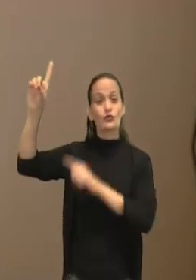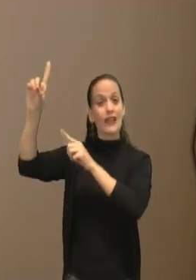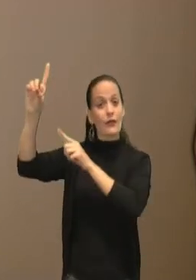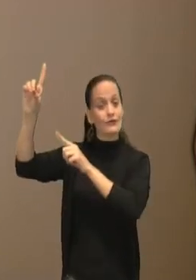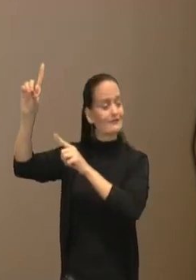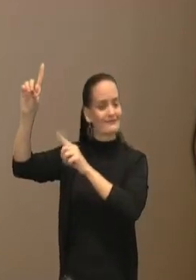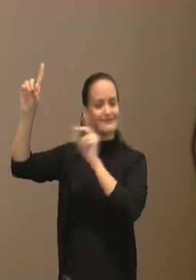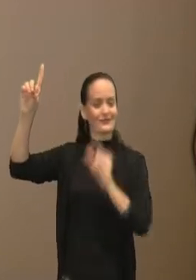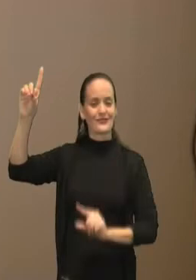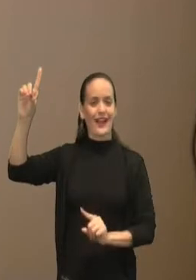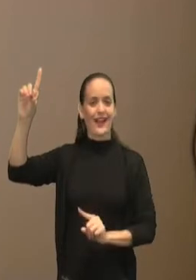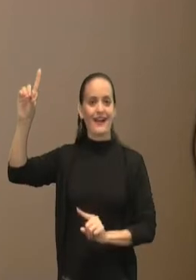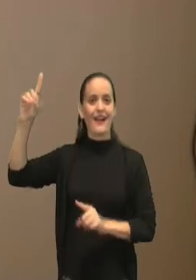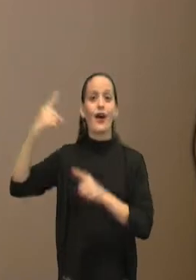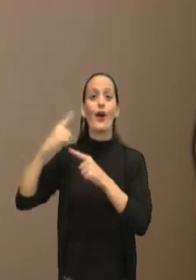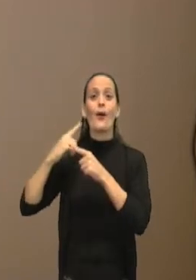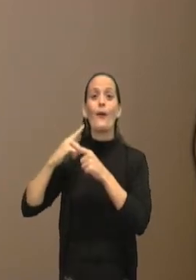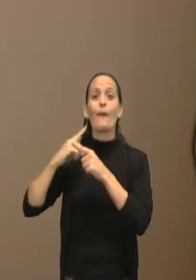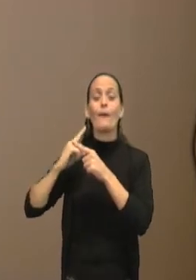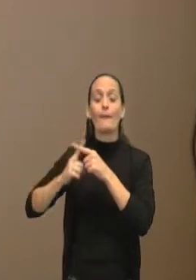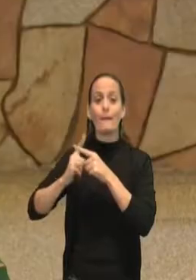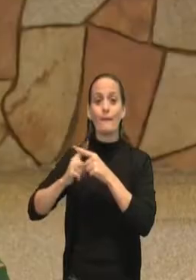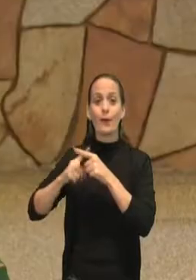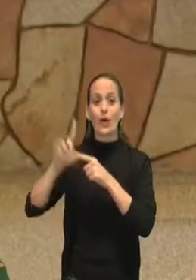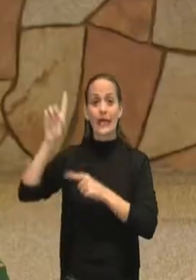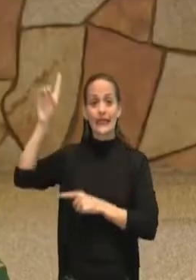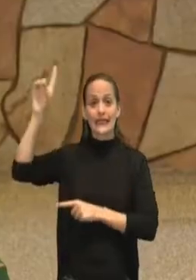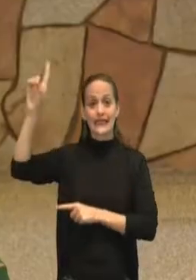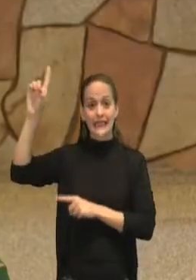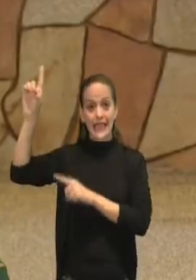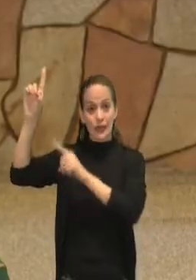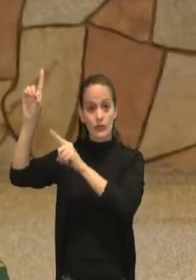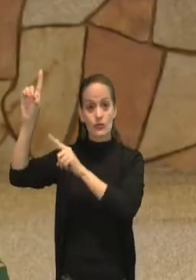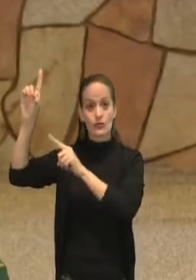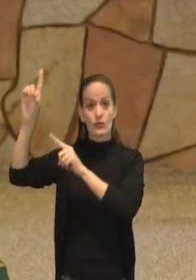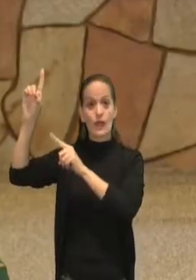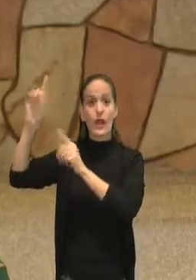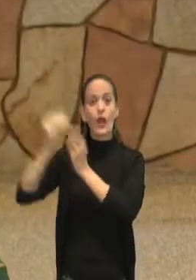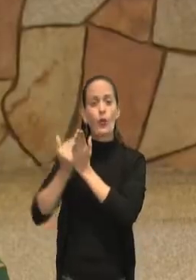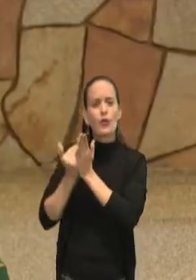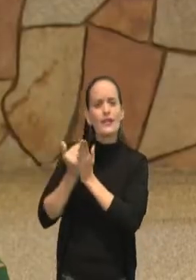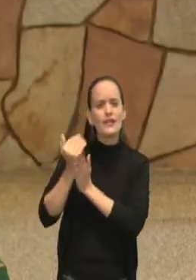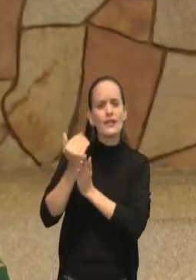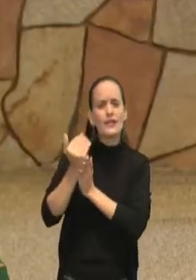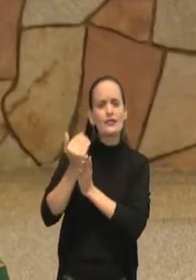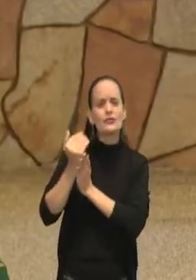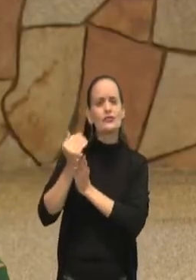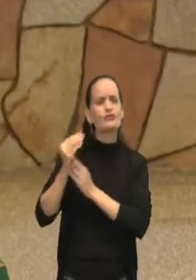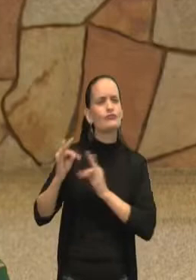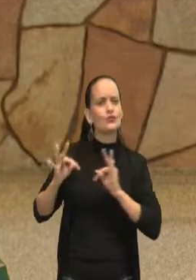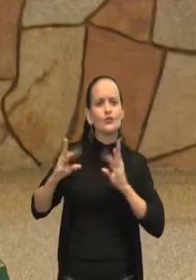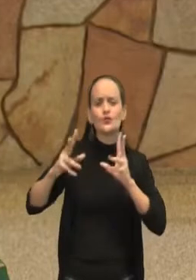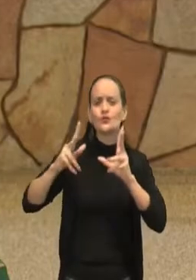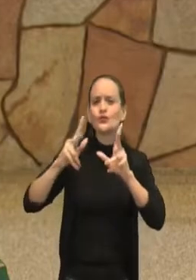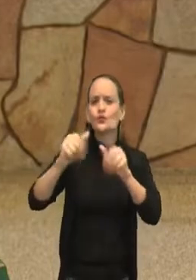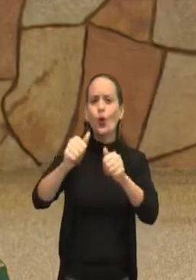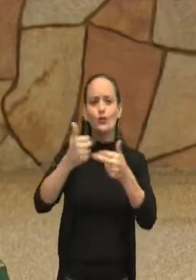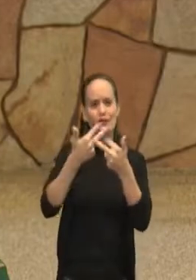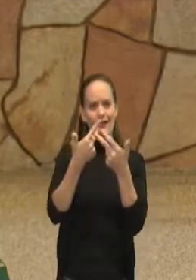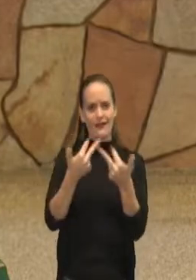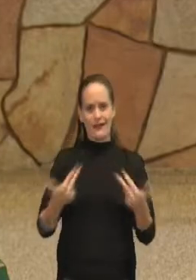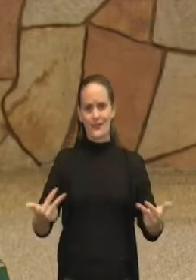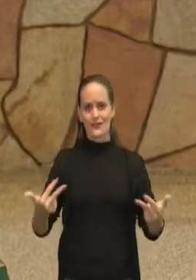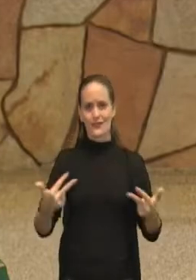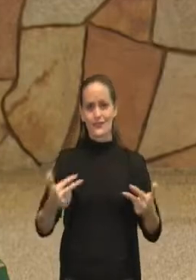Ele, ou seja, Ele é a origem, Ele é o meio e Ele é o alvo, dele, por Ele e para Ele são todas as